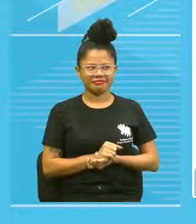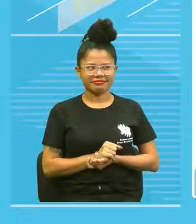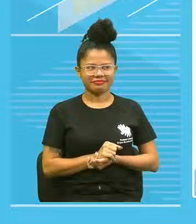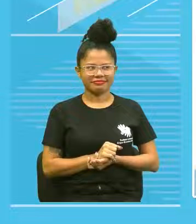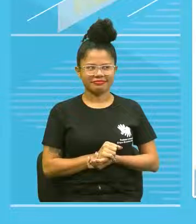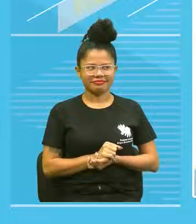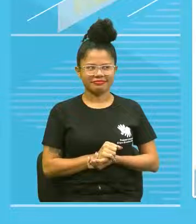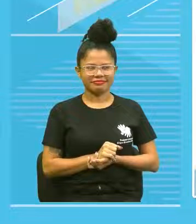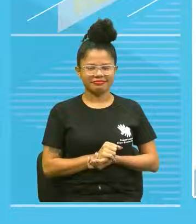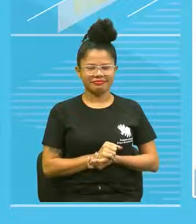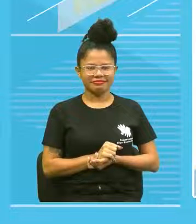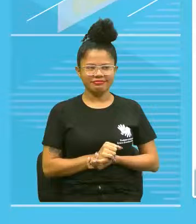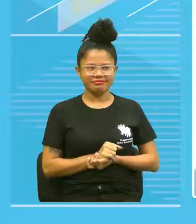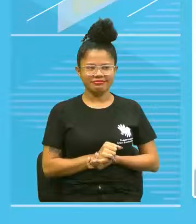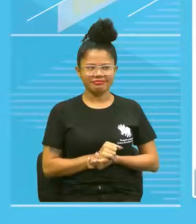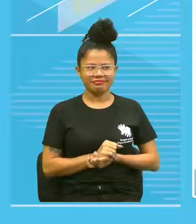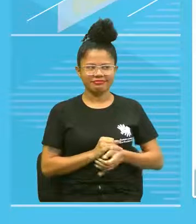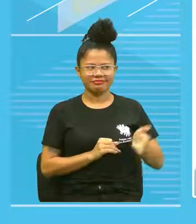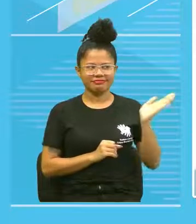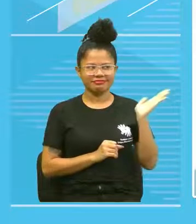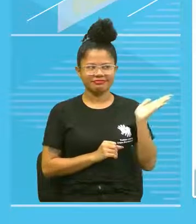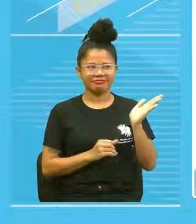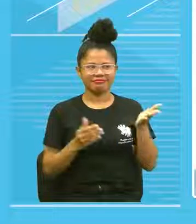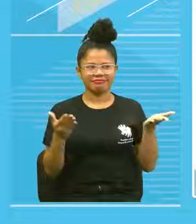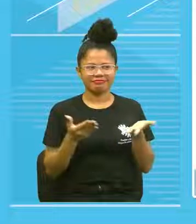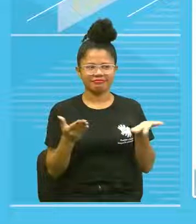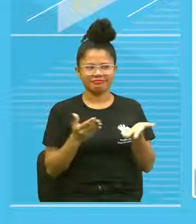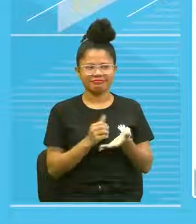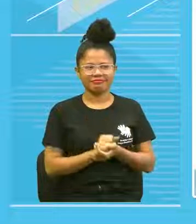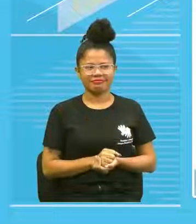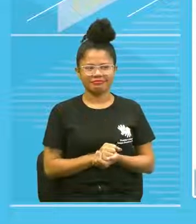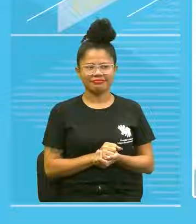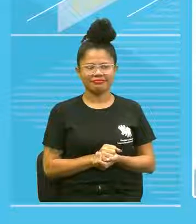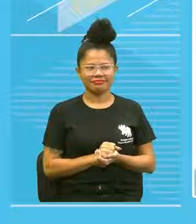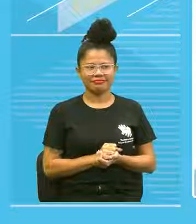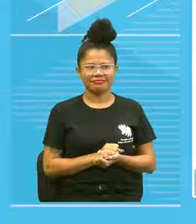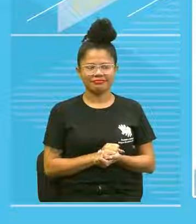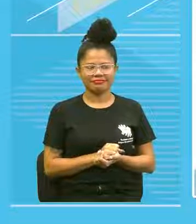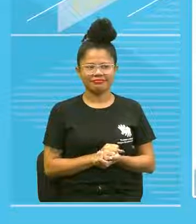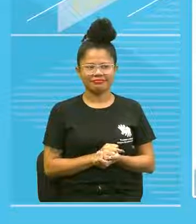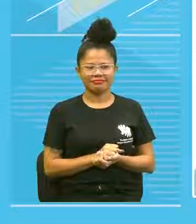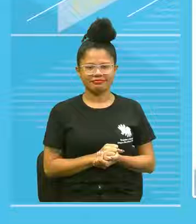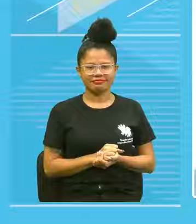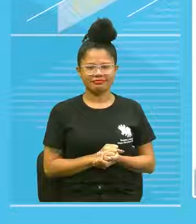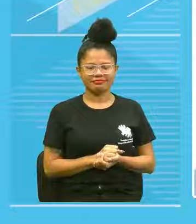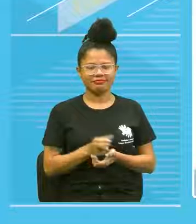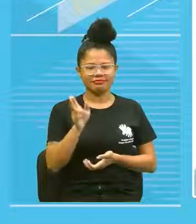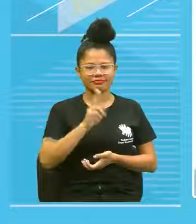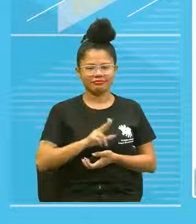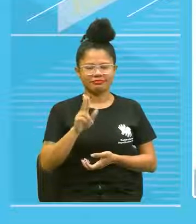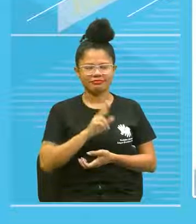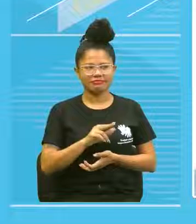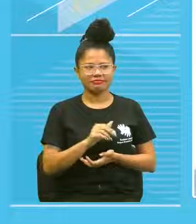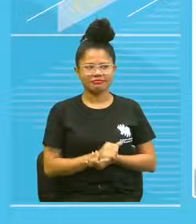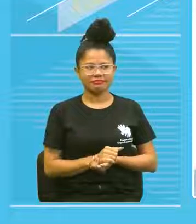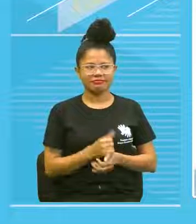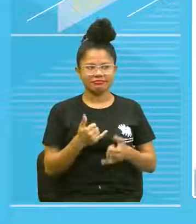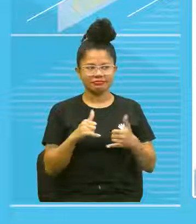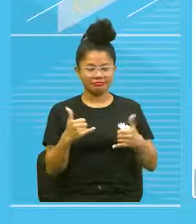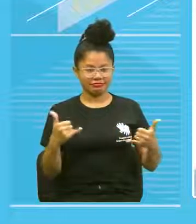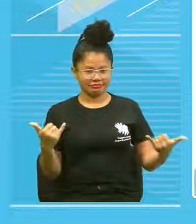e aqui aqui eu vou fazer um balanço e do consumo de energia no